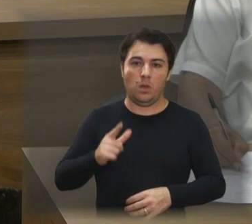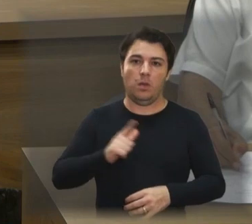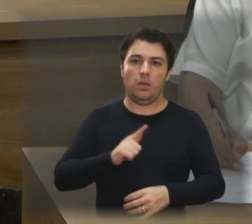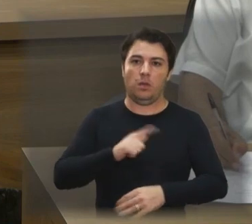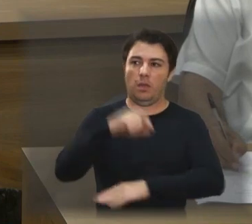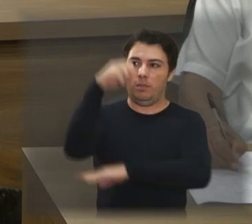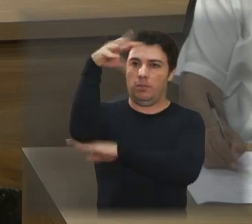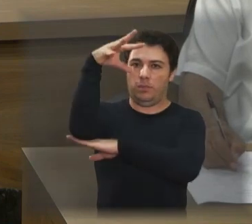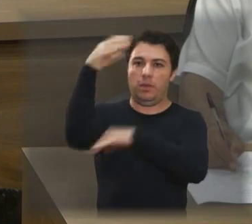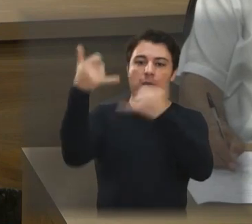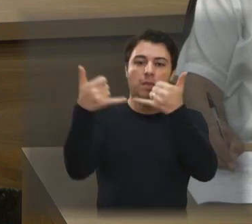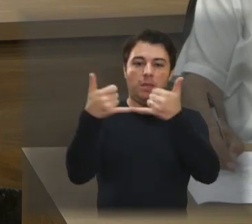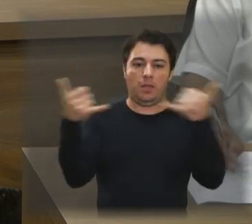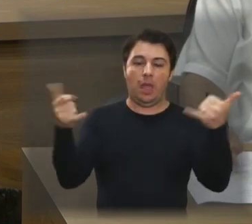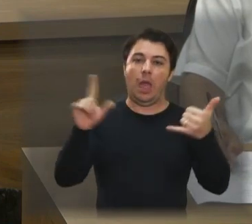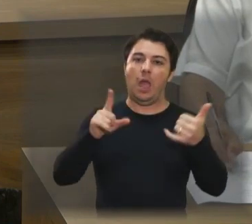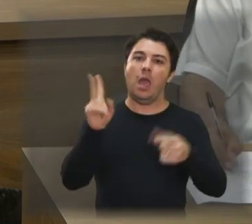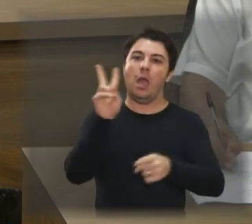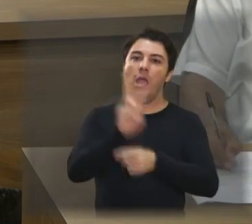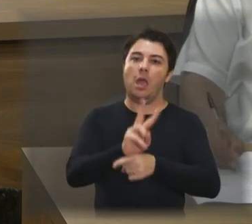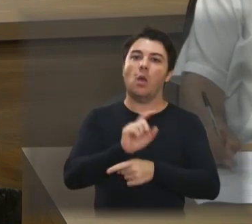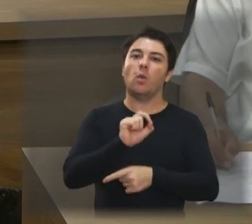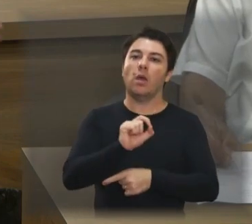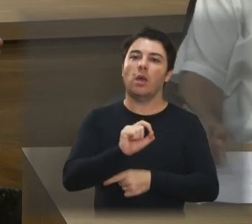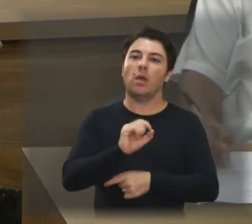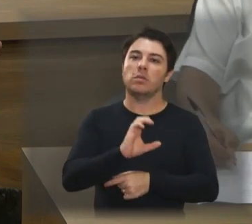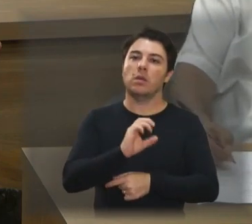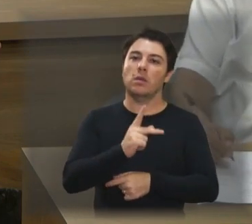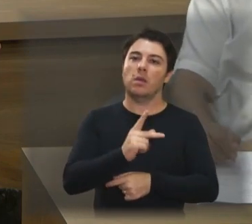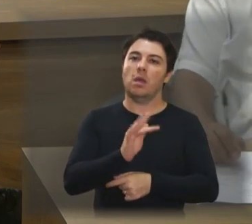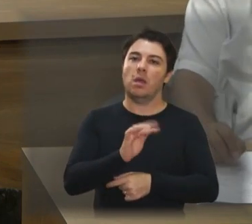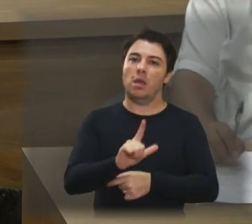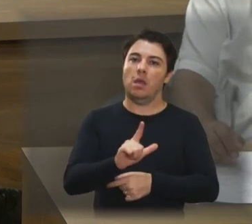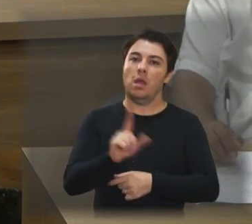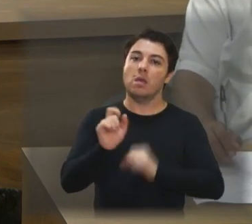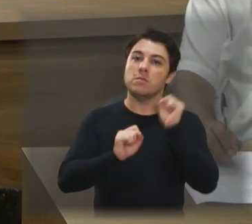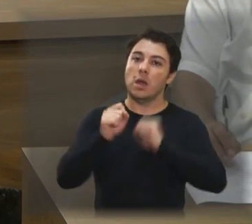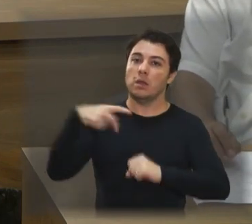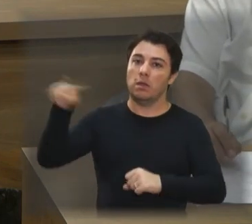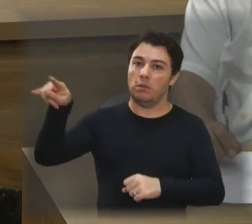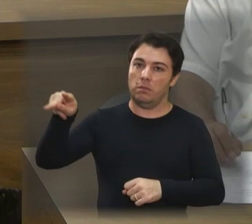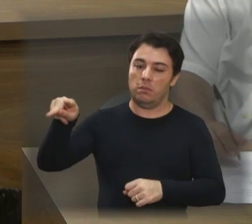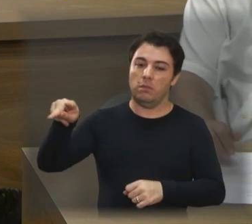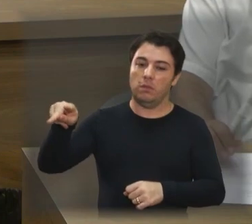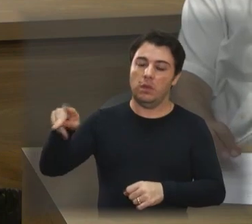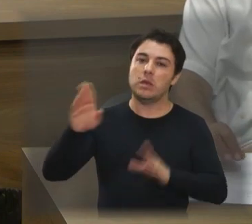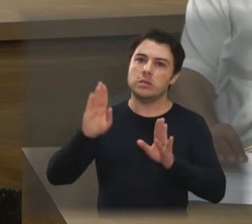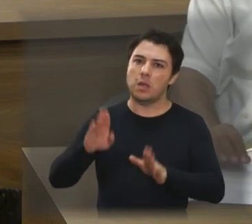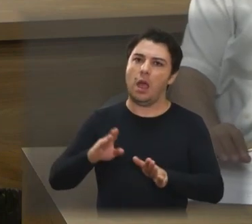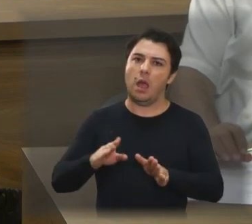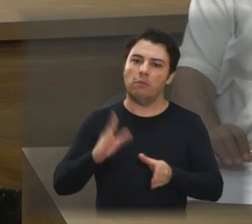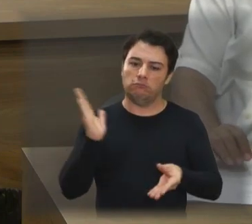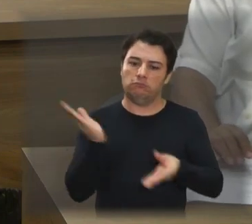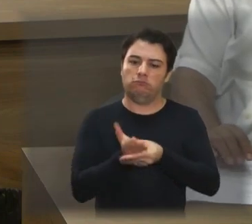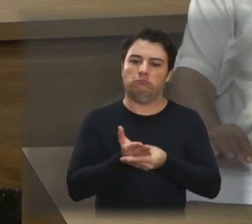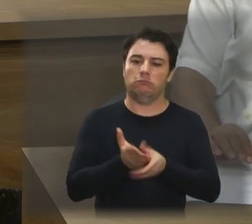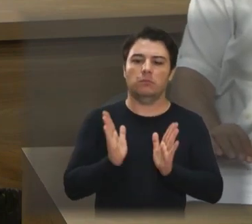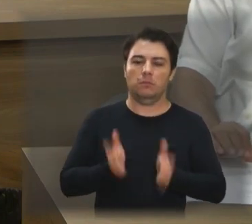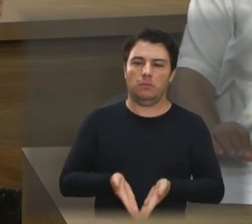passa energia é de responsabilidade da empresa e o questionado na justiça